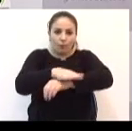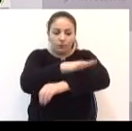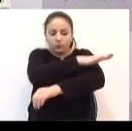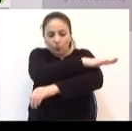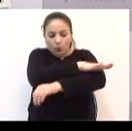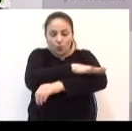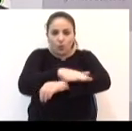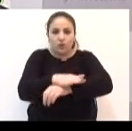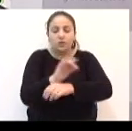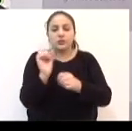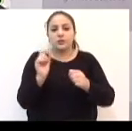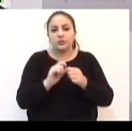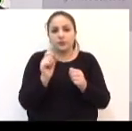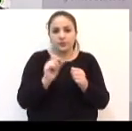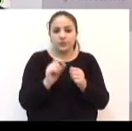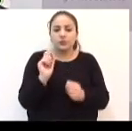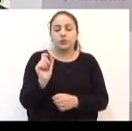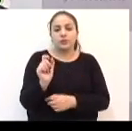foi realmente